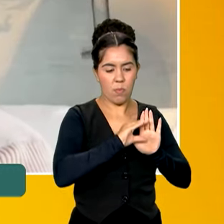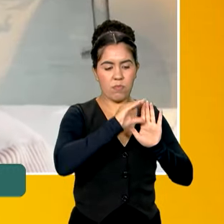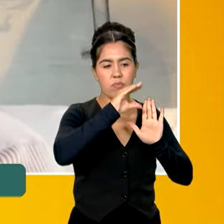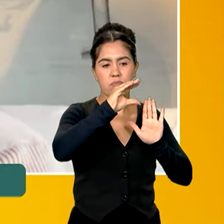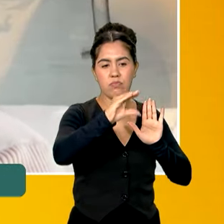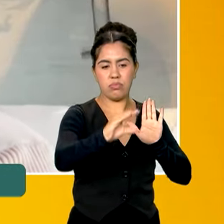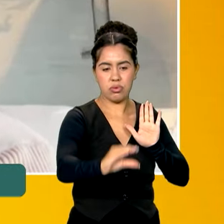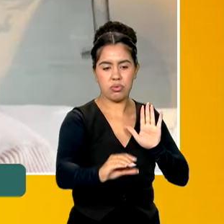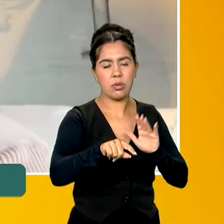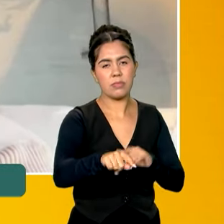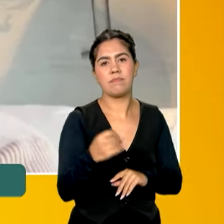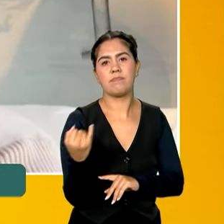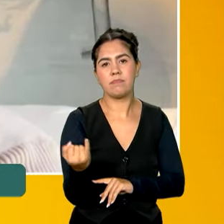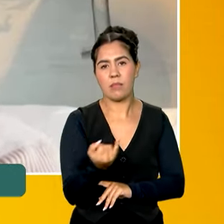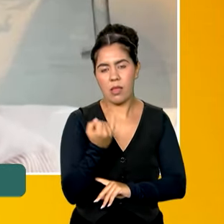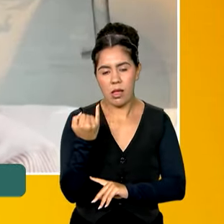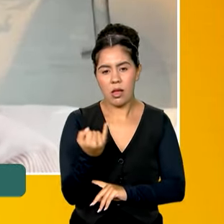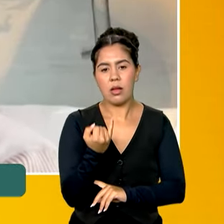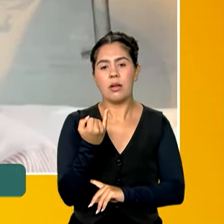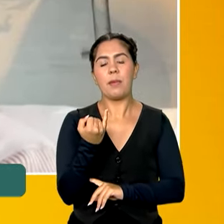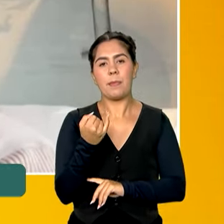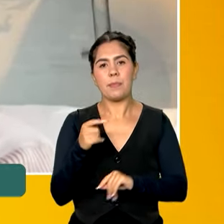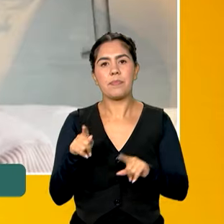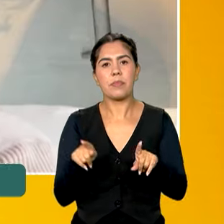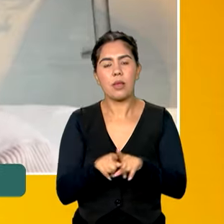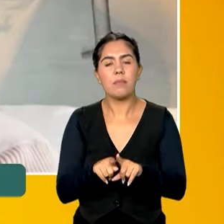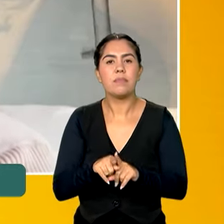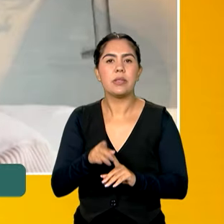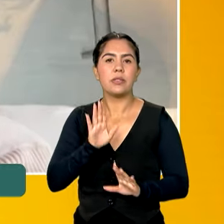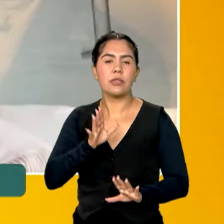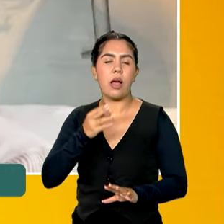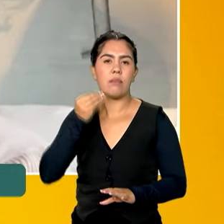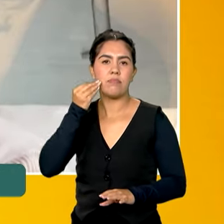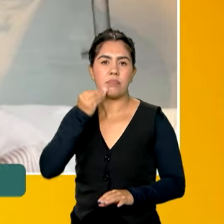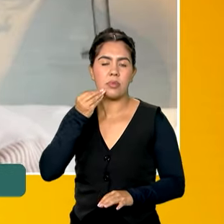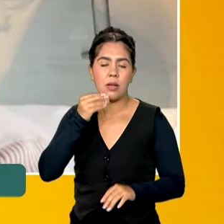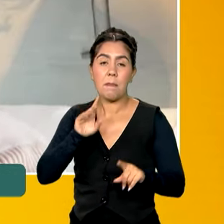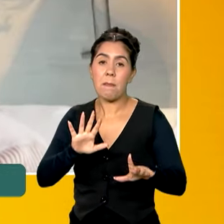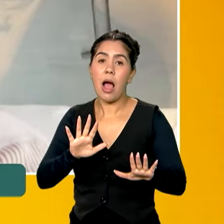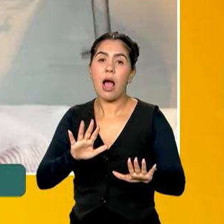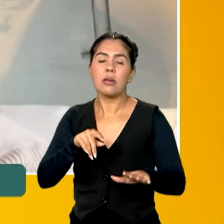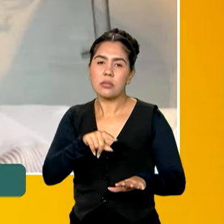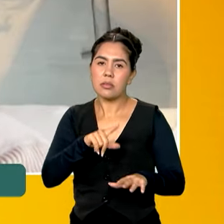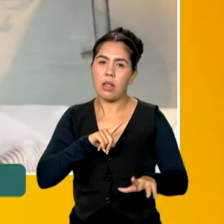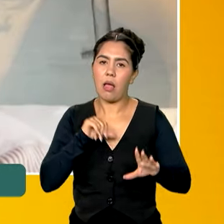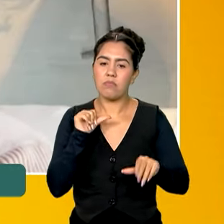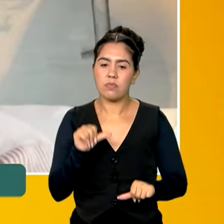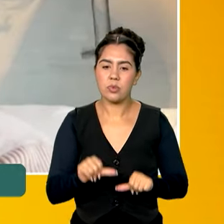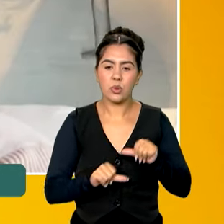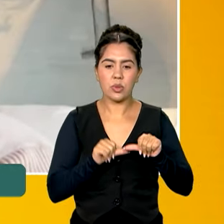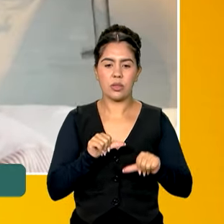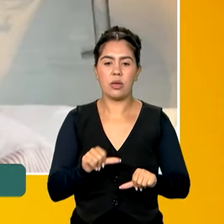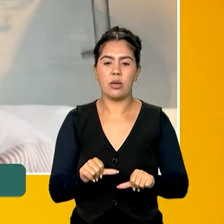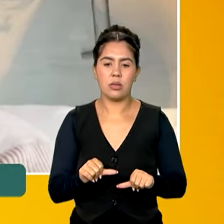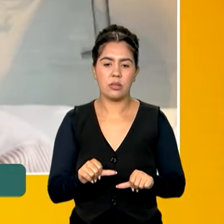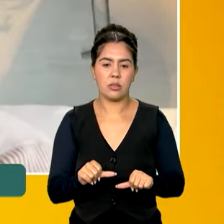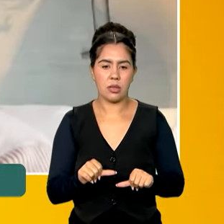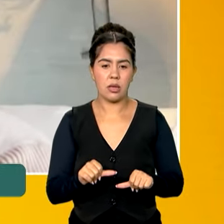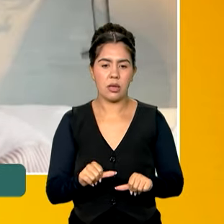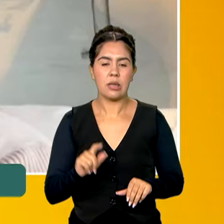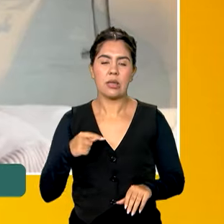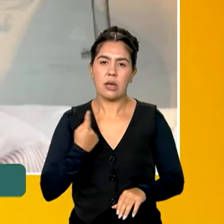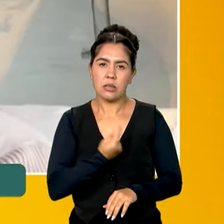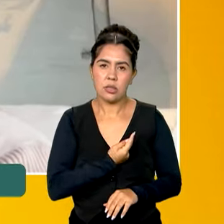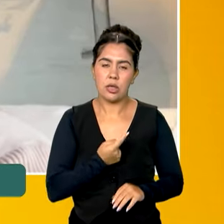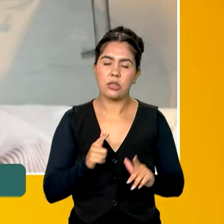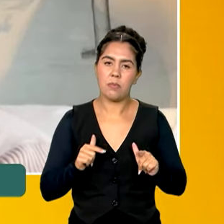inédito, né, considerando as experiências dos arquivos, mas que marca justamente essa mudança, né, que temos